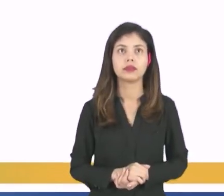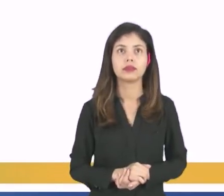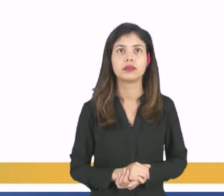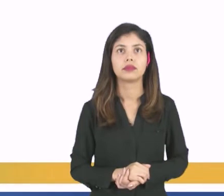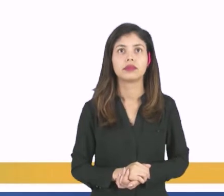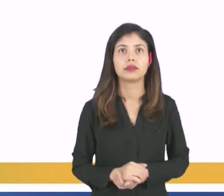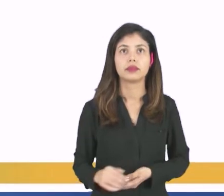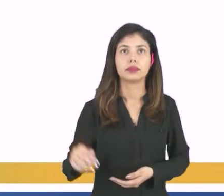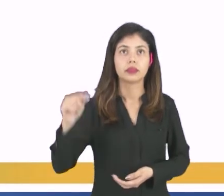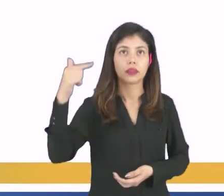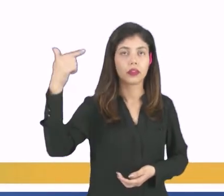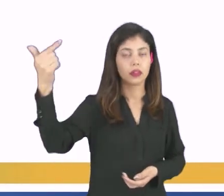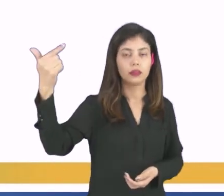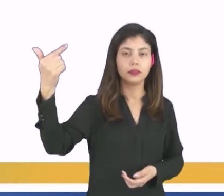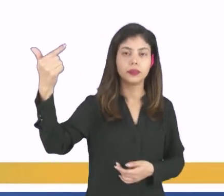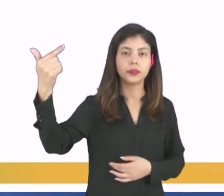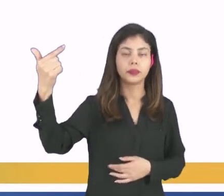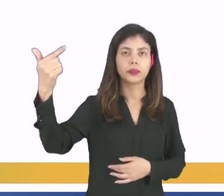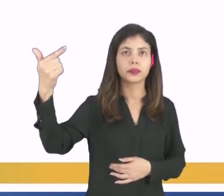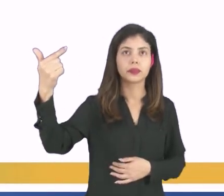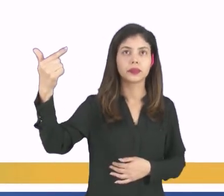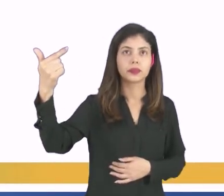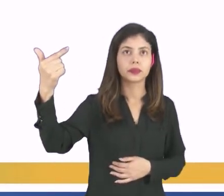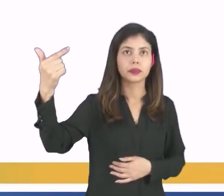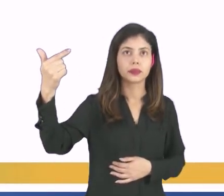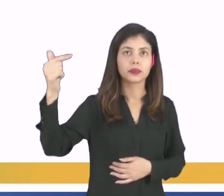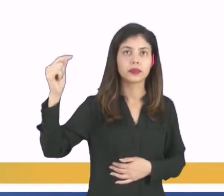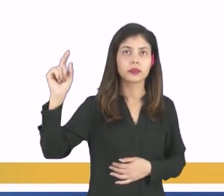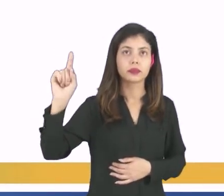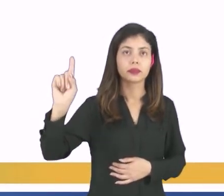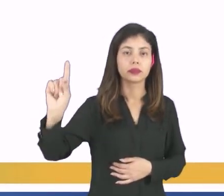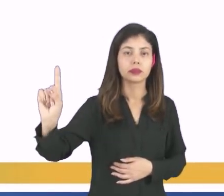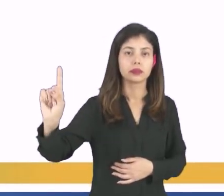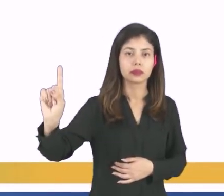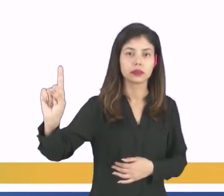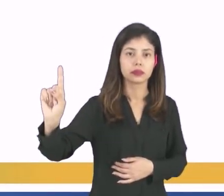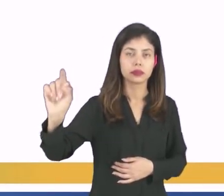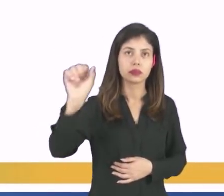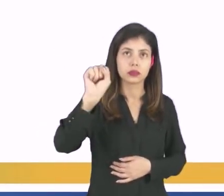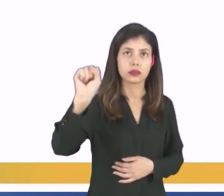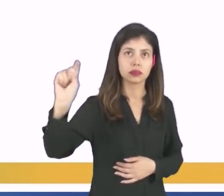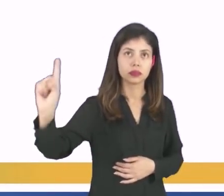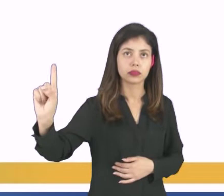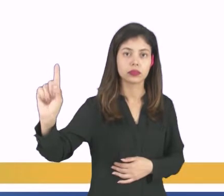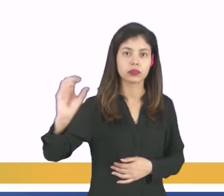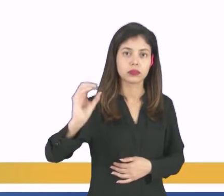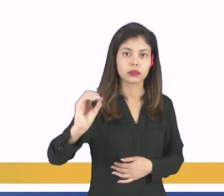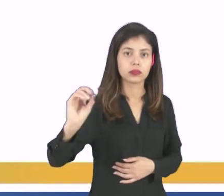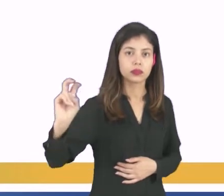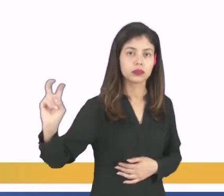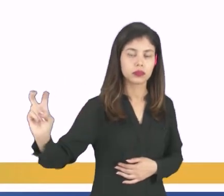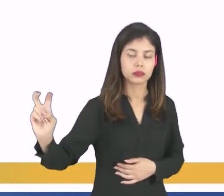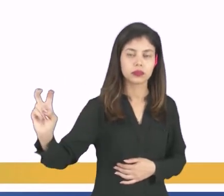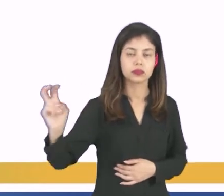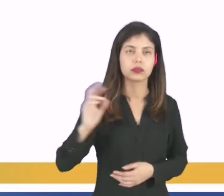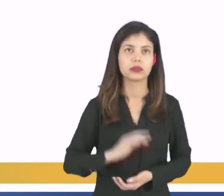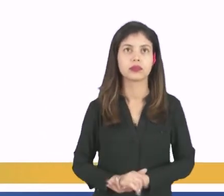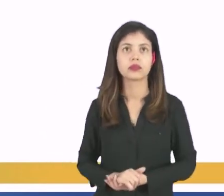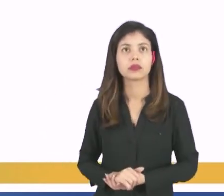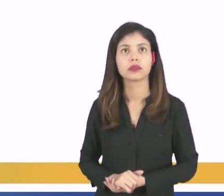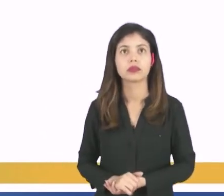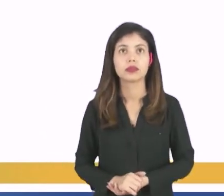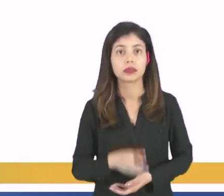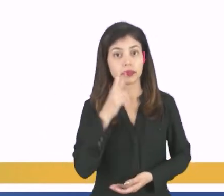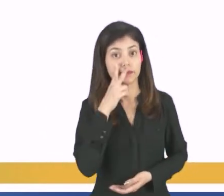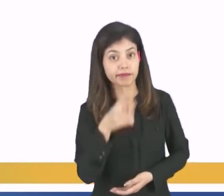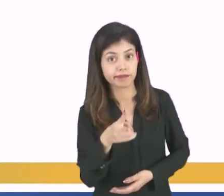2. Lado dos reagentes, o ferro tem 2, o enxofre tem 1 e o oxigênio tem 5.